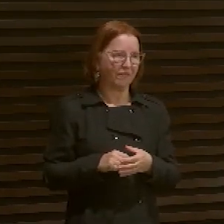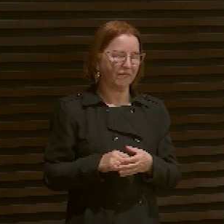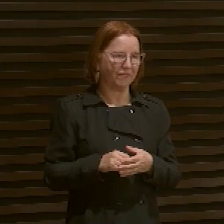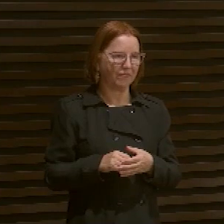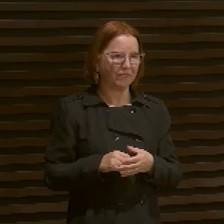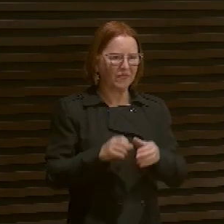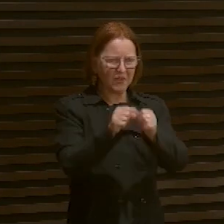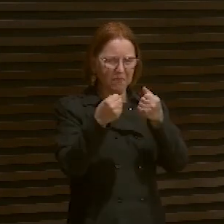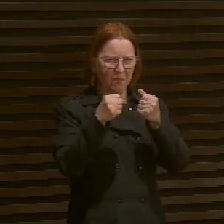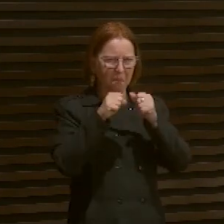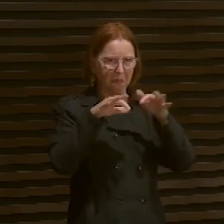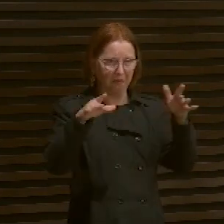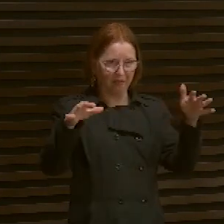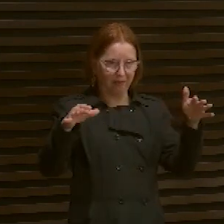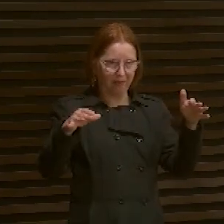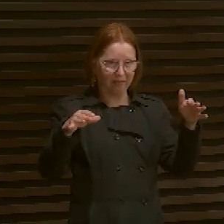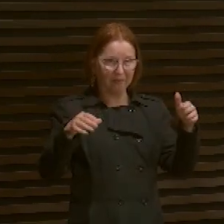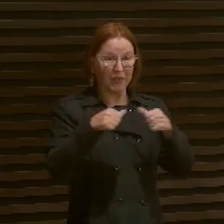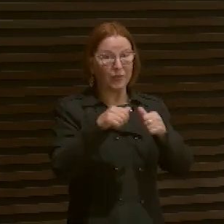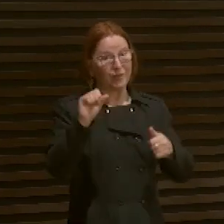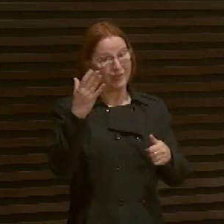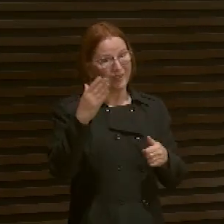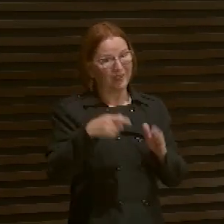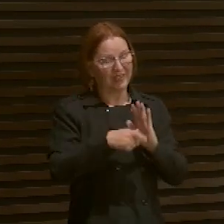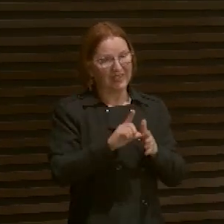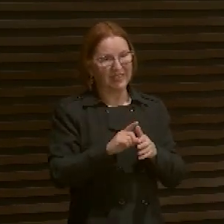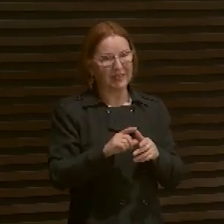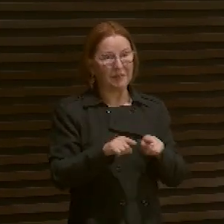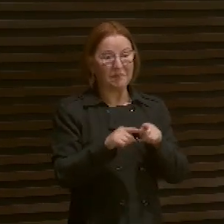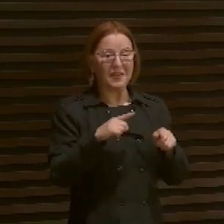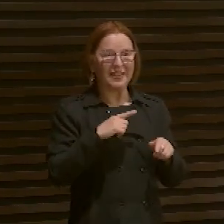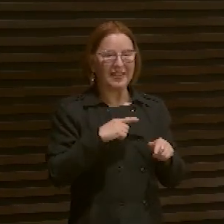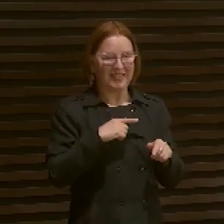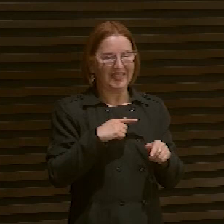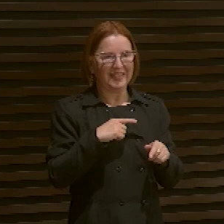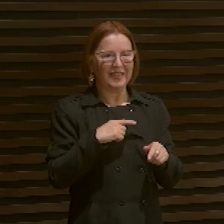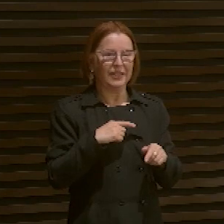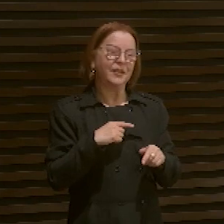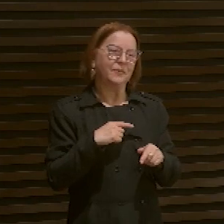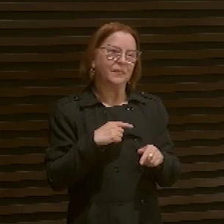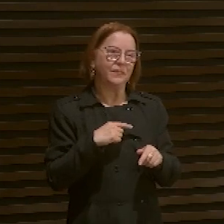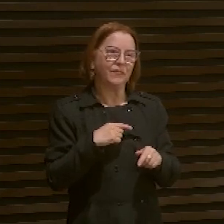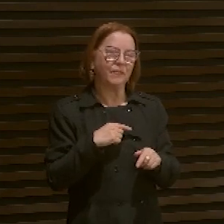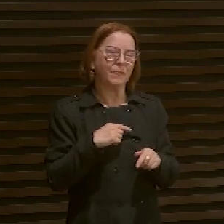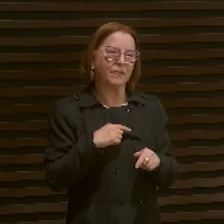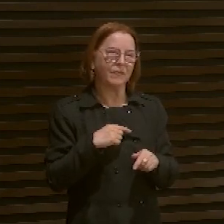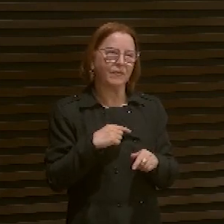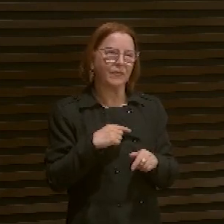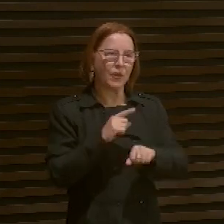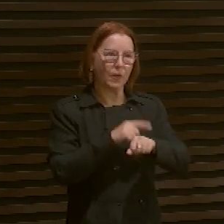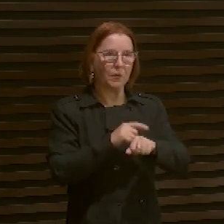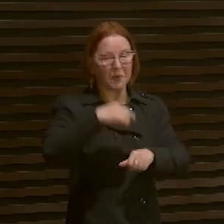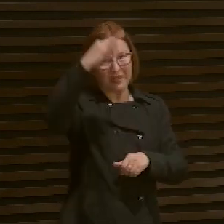multiplicação dos pães. Esse é o contexto histórico. Mas há, irmãos, um contexto espiritual aqui. Um contexto em que Jesus